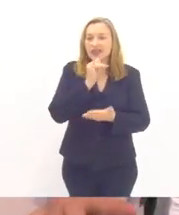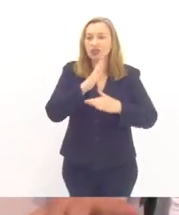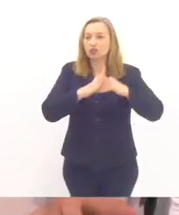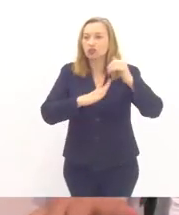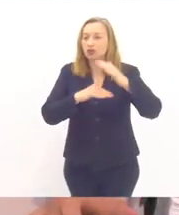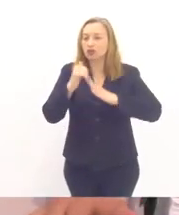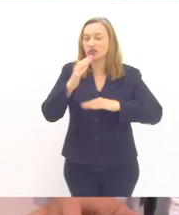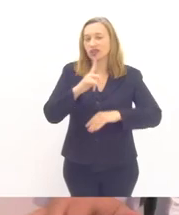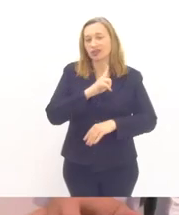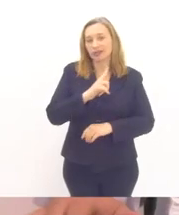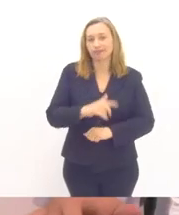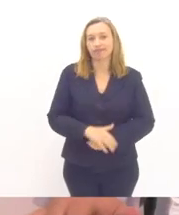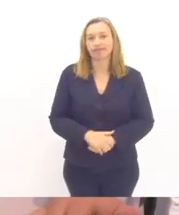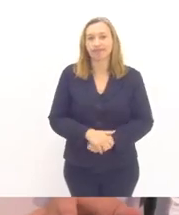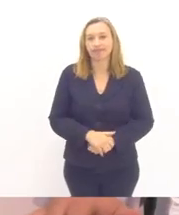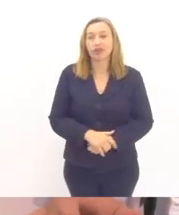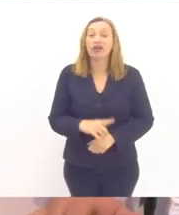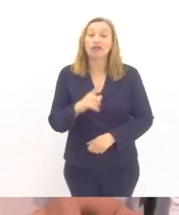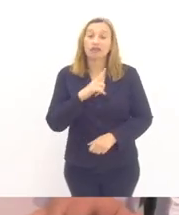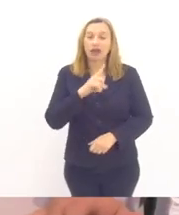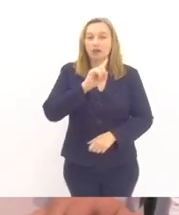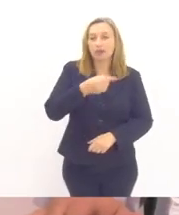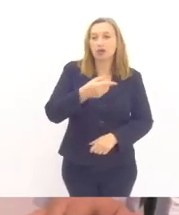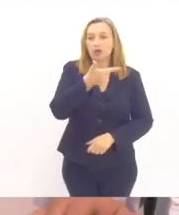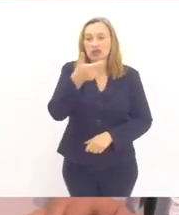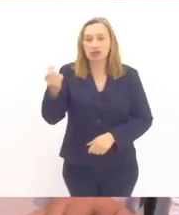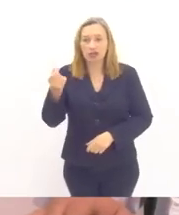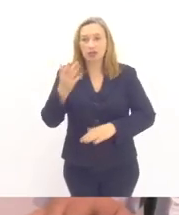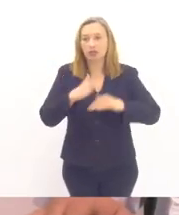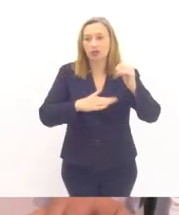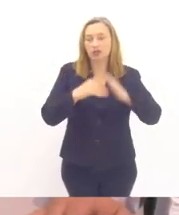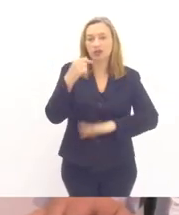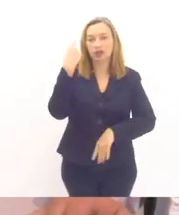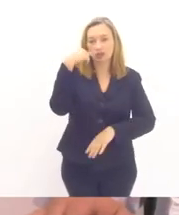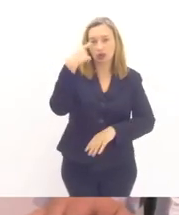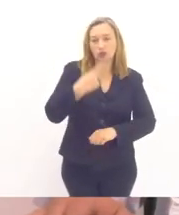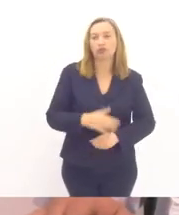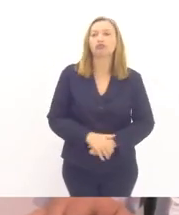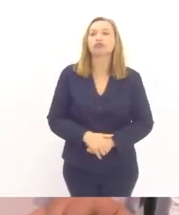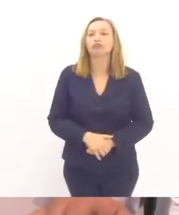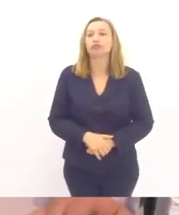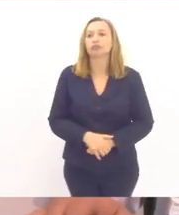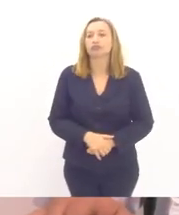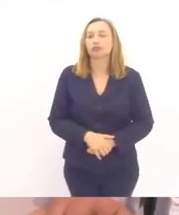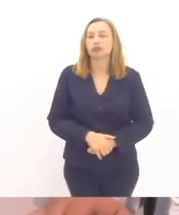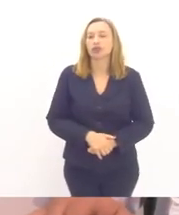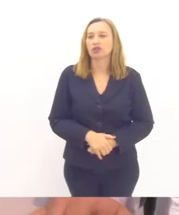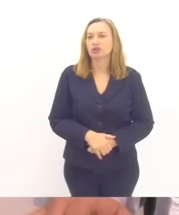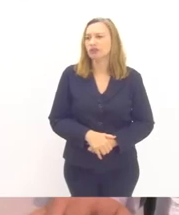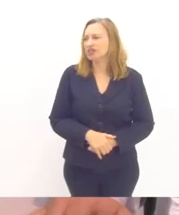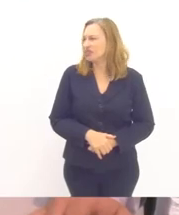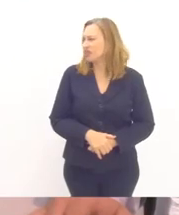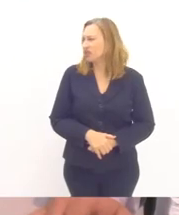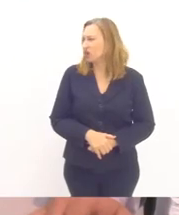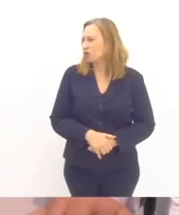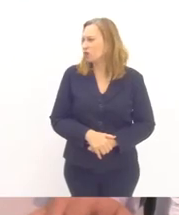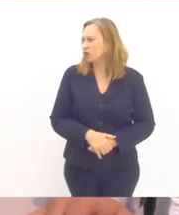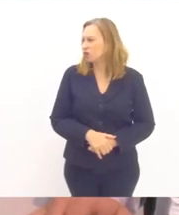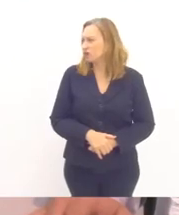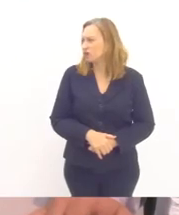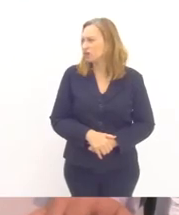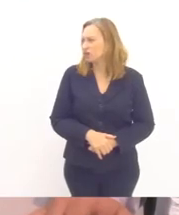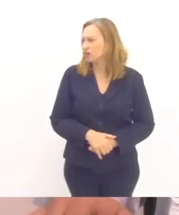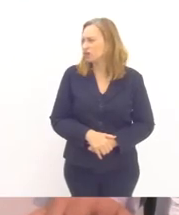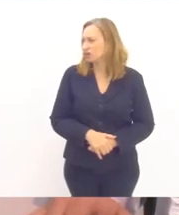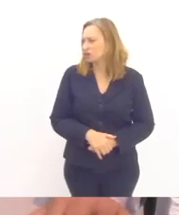que se tem. Ah, eu tenho ainda 1.100 profissionais de língua espanhola, né? Estão precisando de profissional de língua